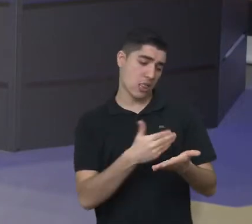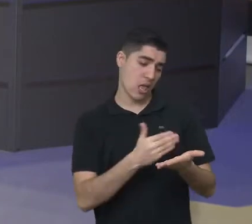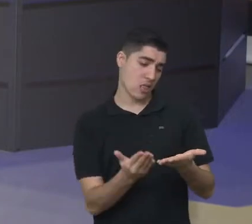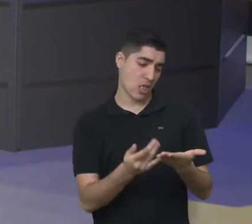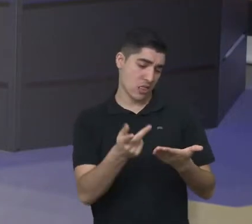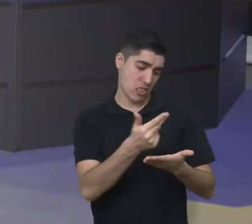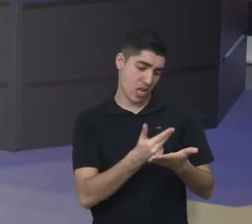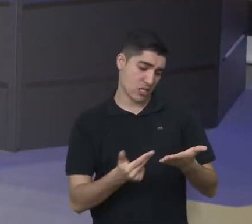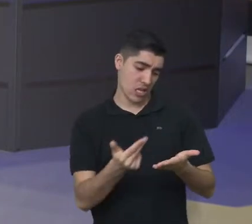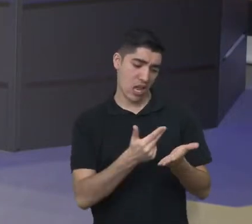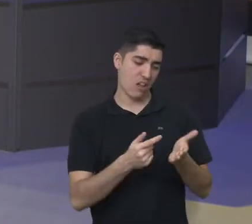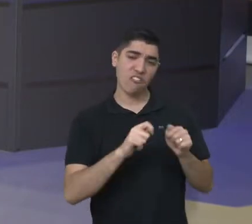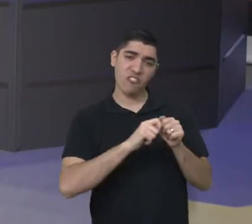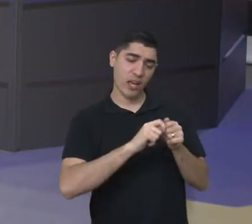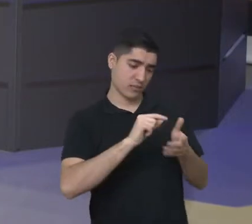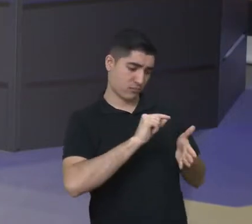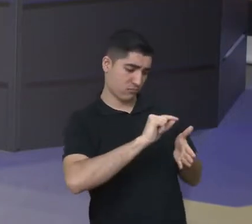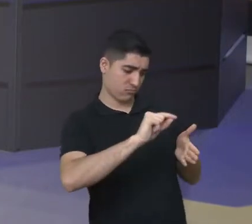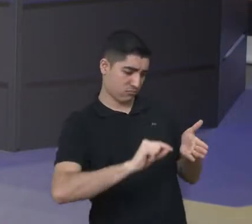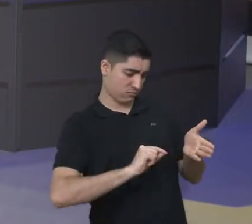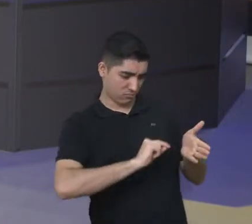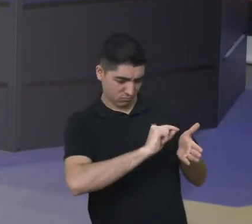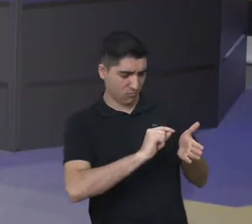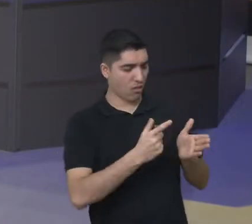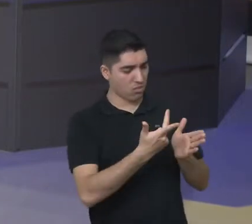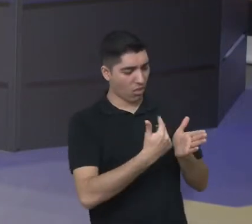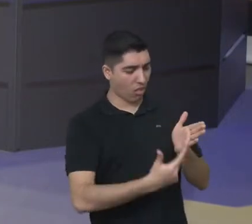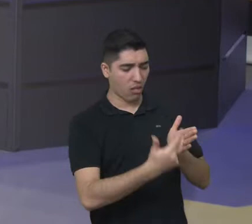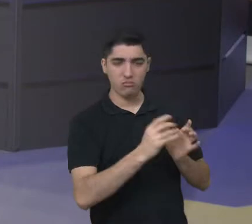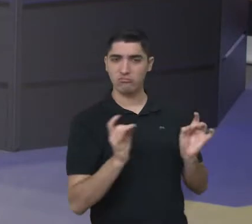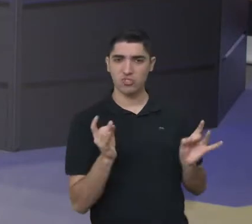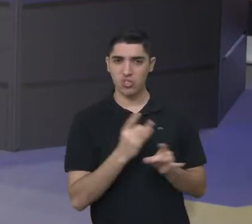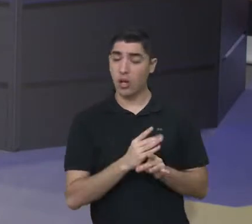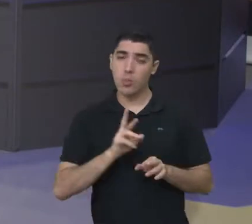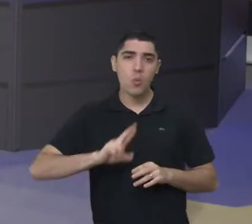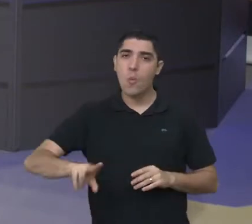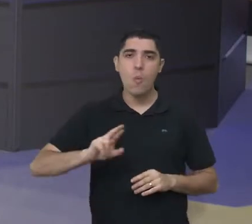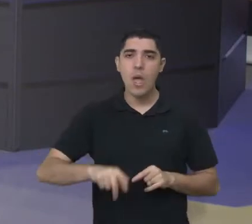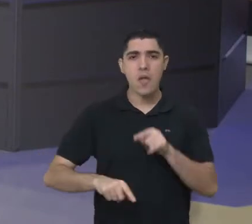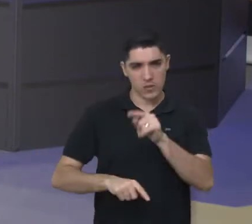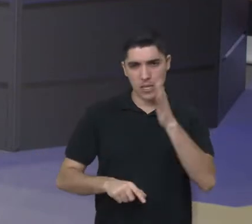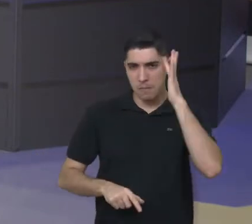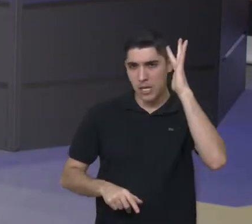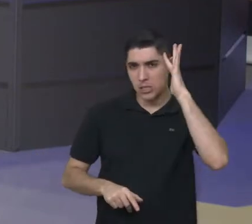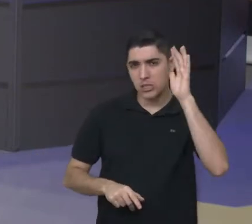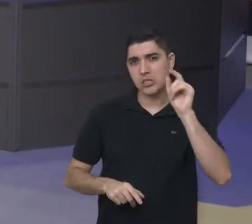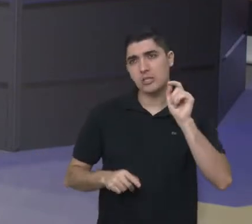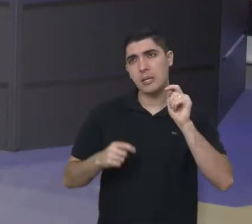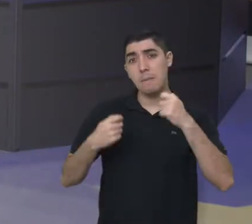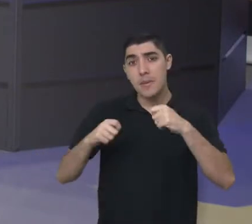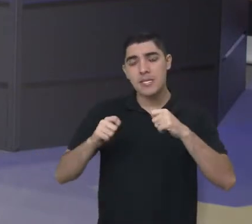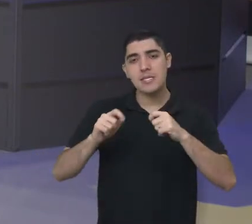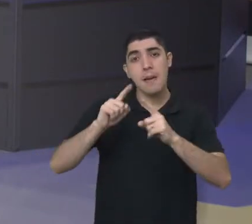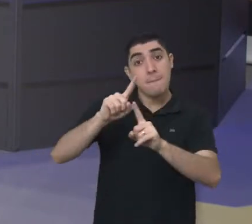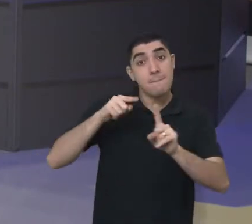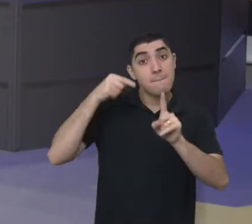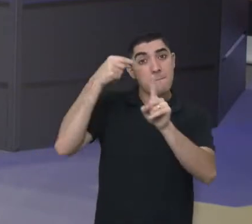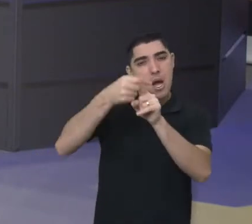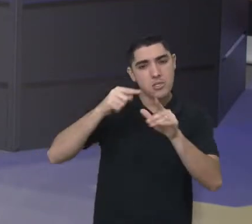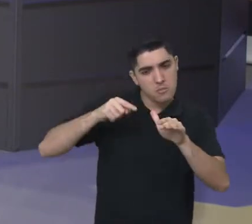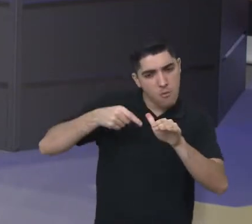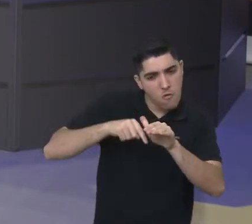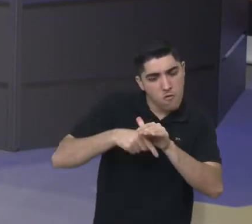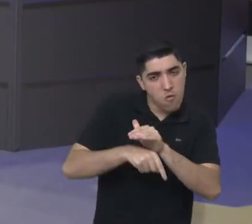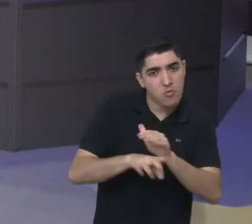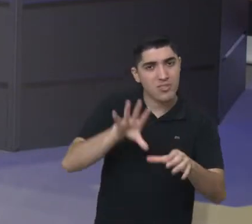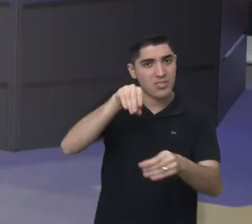desenho que você abre de lado, faz uma borda e desenha. Você acha que precisa ter mais um lance assim, ser mais a fundo